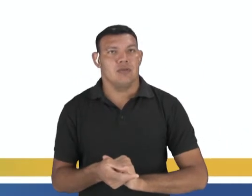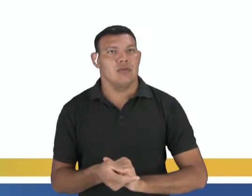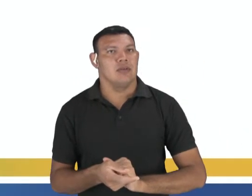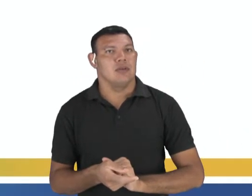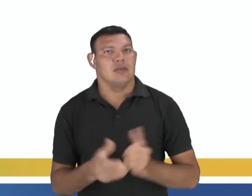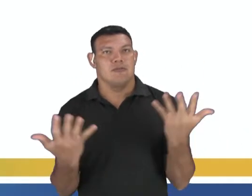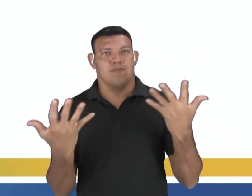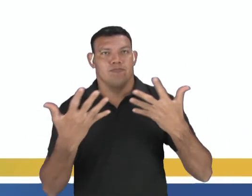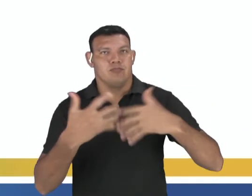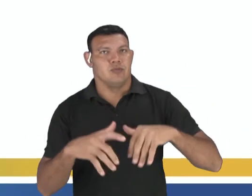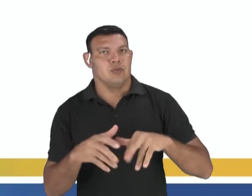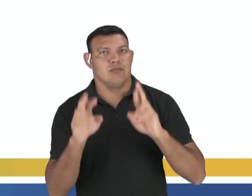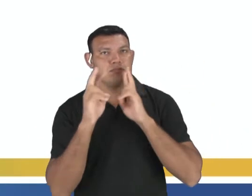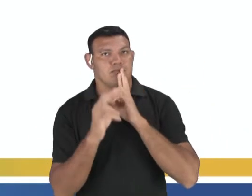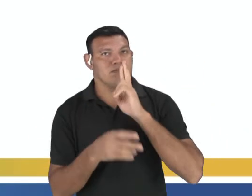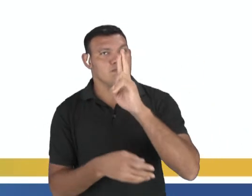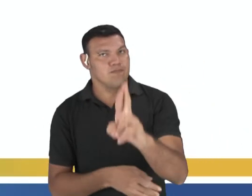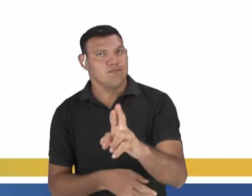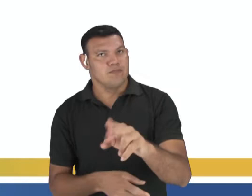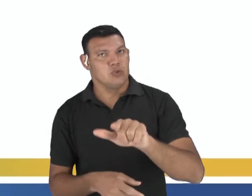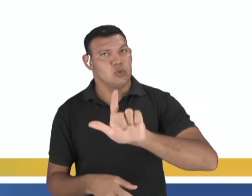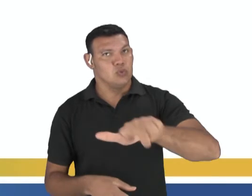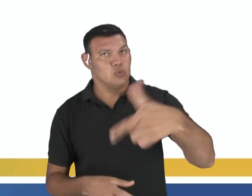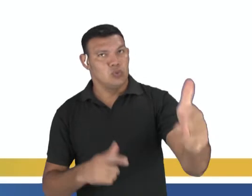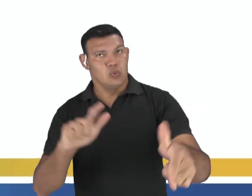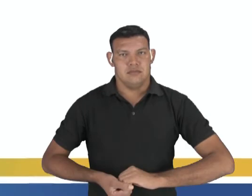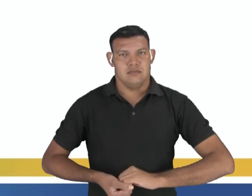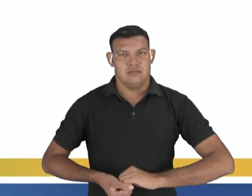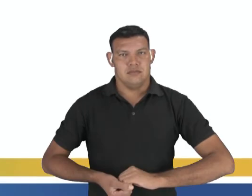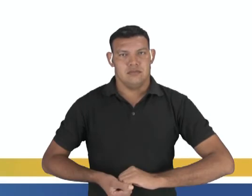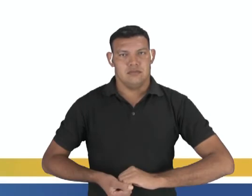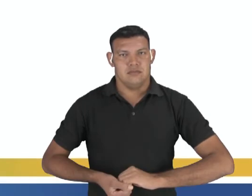primeiro jogo, pelo segundo jogo, pelo terceiro jogo.